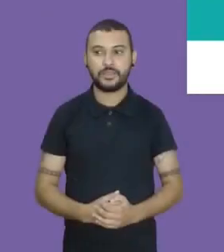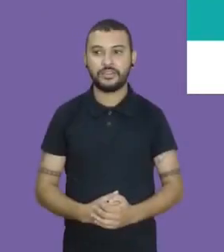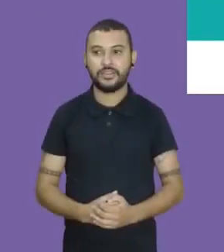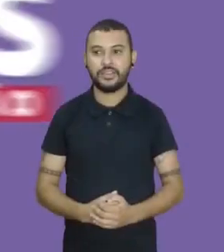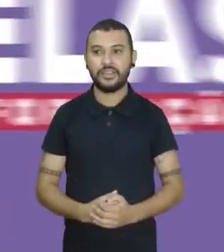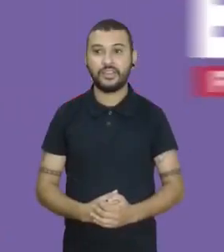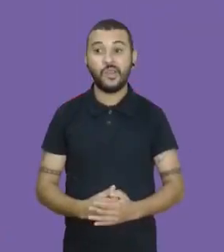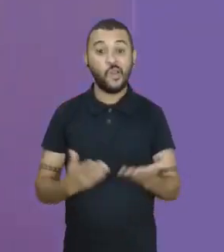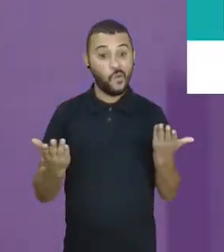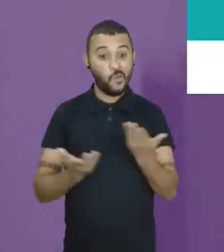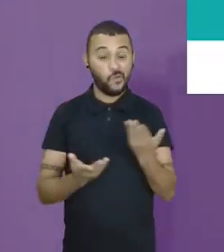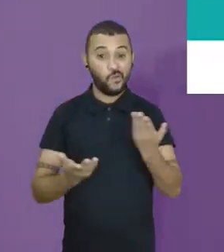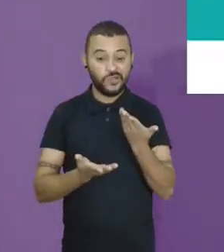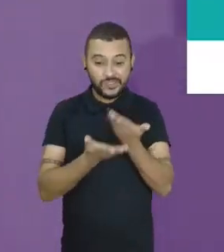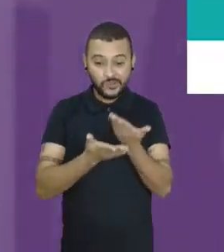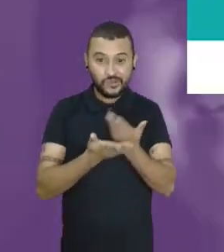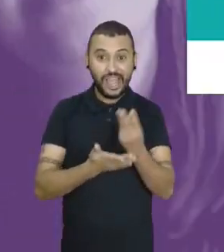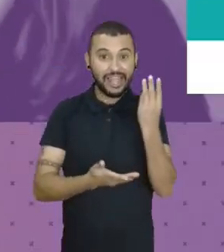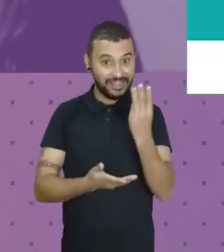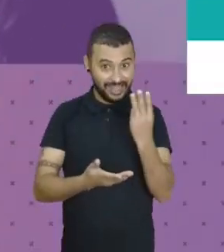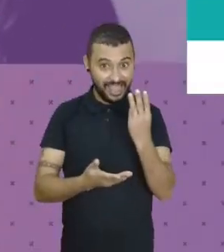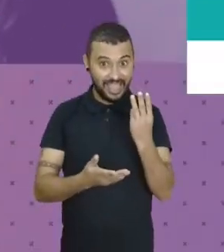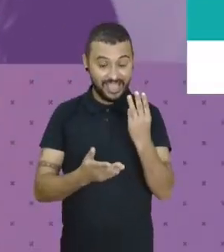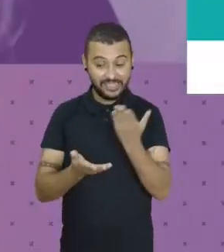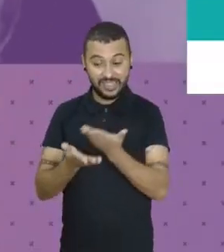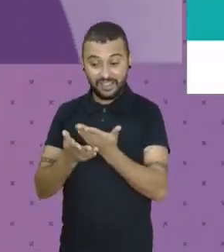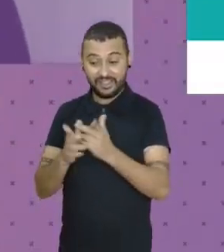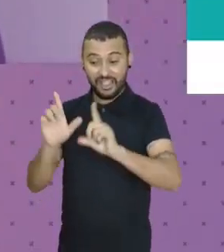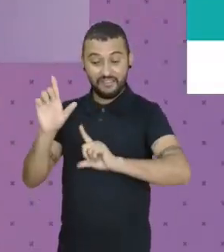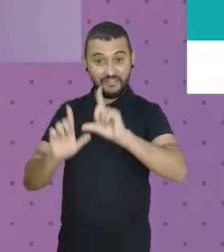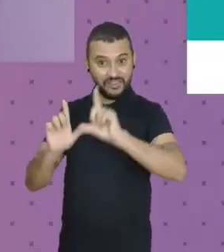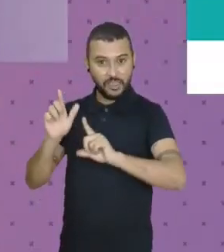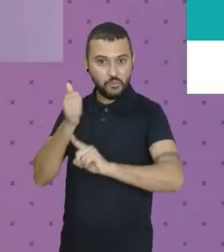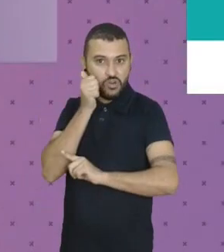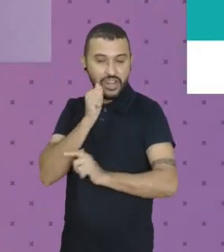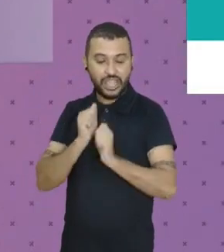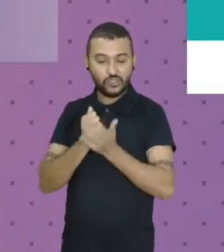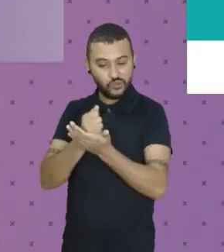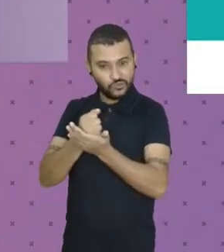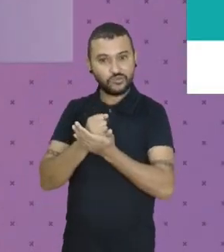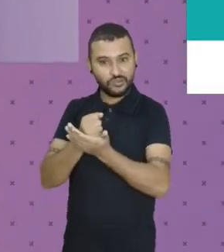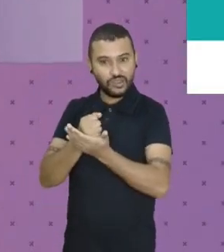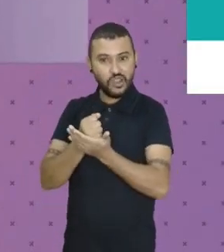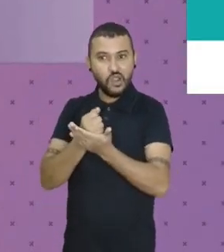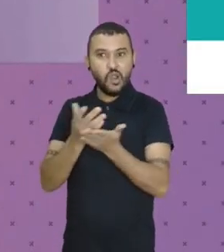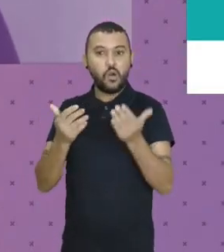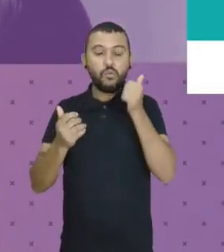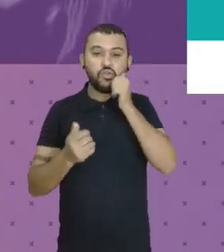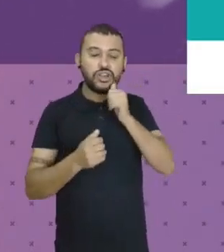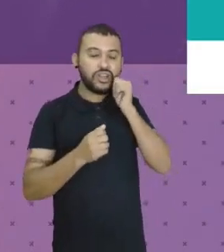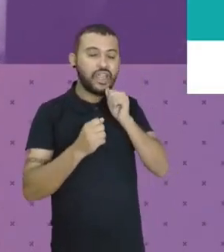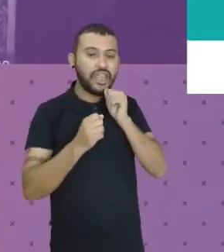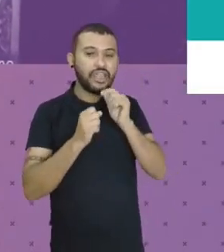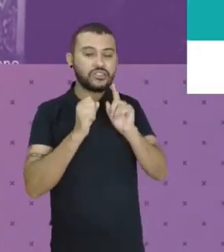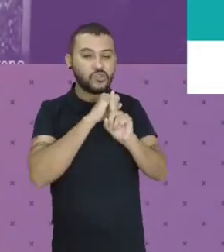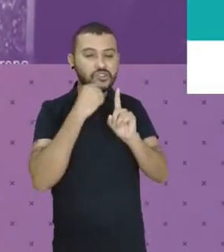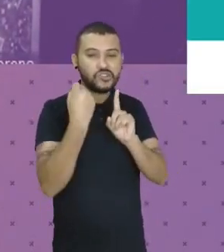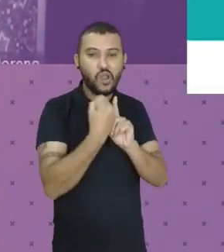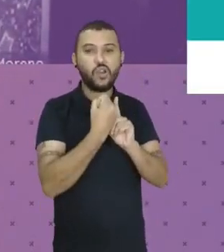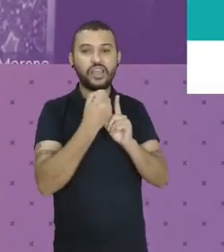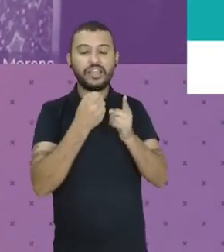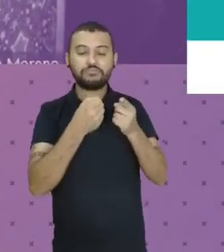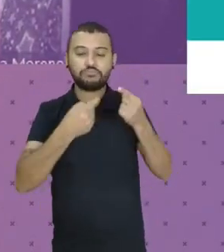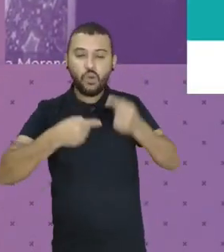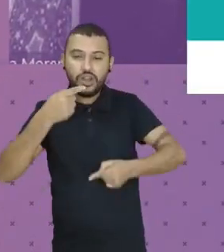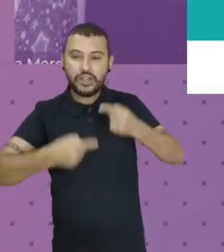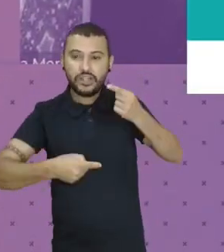Na terceira aula desta semana no TV Elas por Elas Formação e Eleições, a socióloga Tica Moreno vai tratar